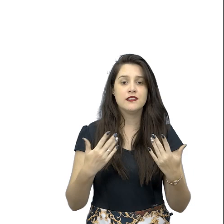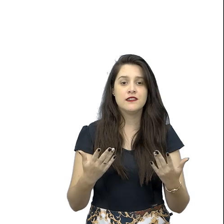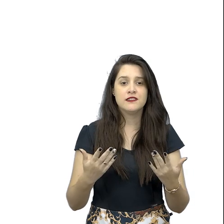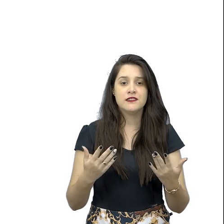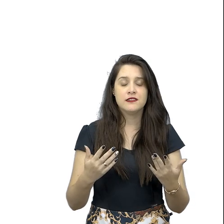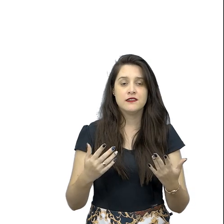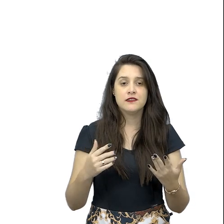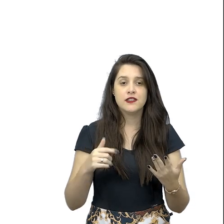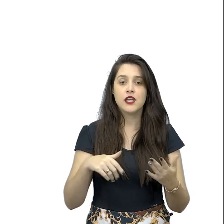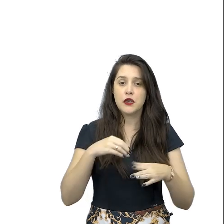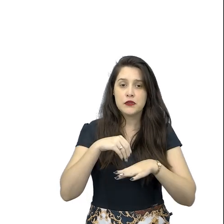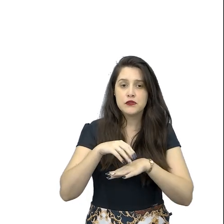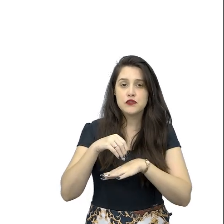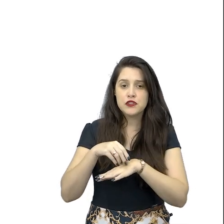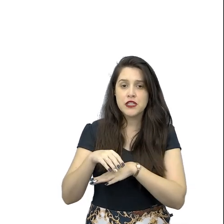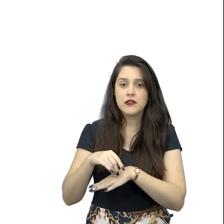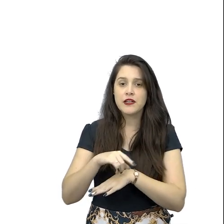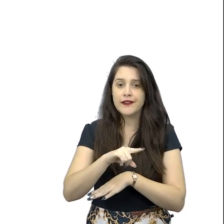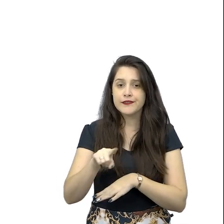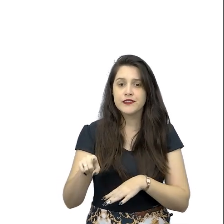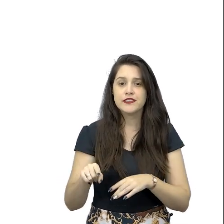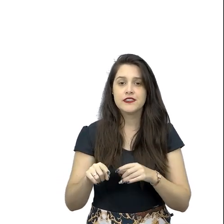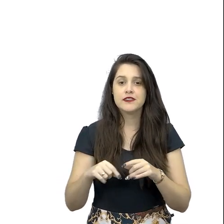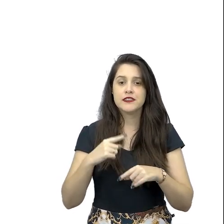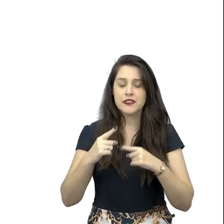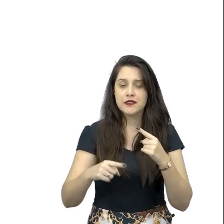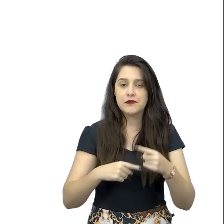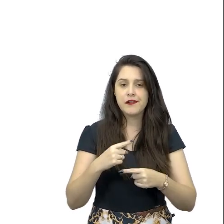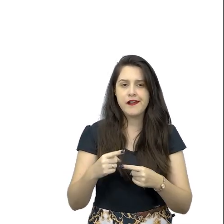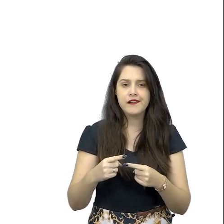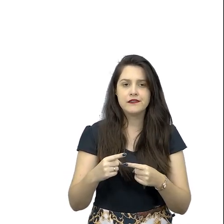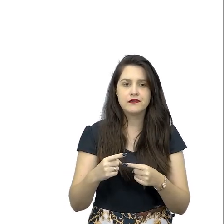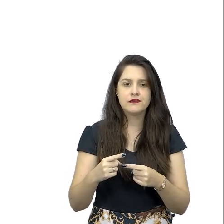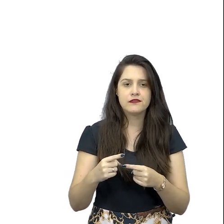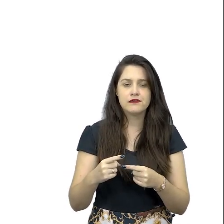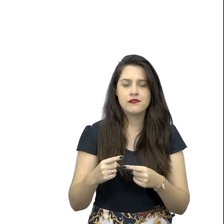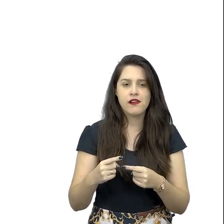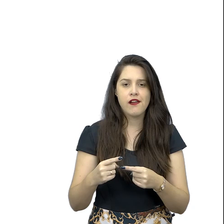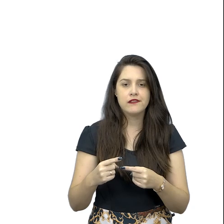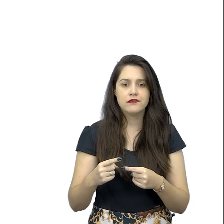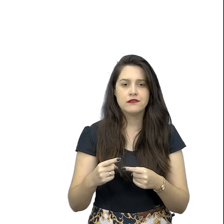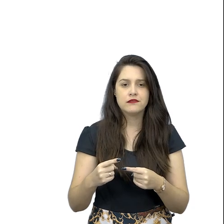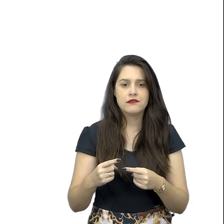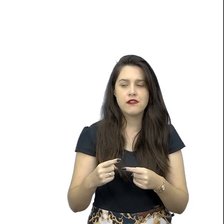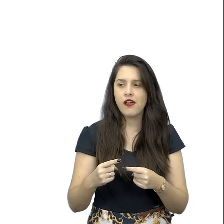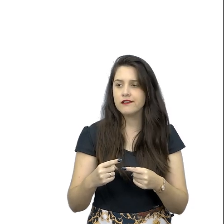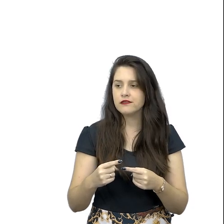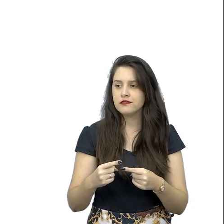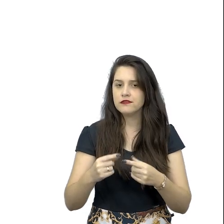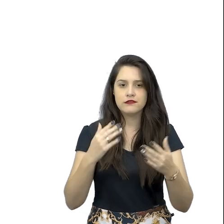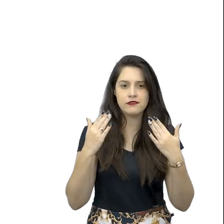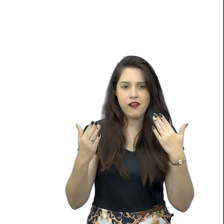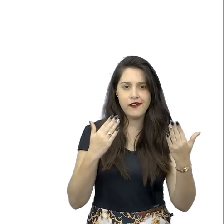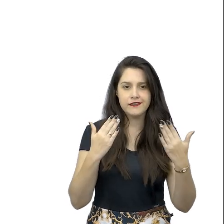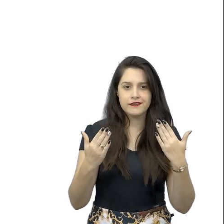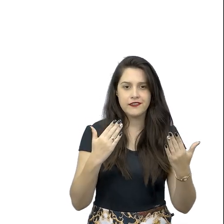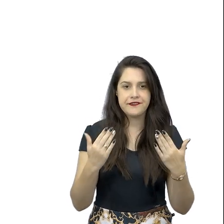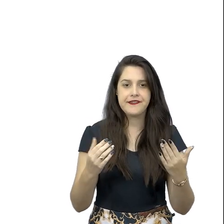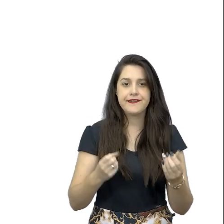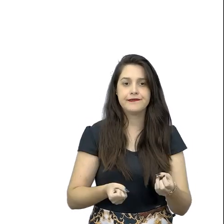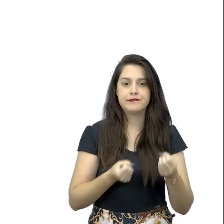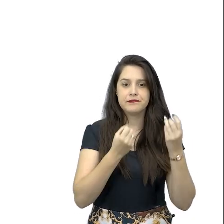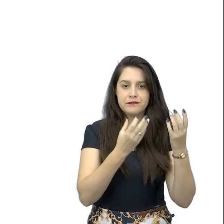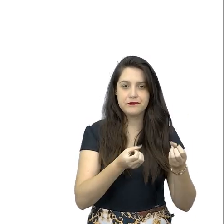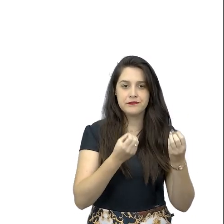eu sugiro, né, a vocês, depois desse longo papo que nós tivemos, nós já estamos aí muito